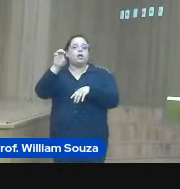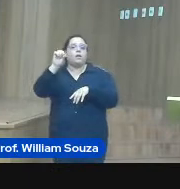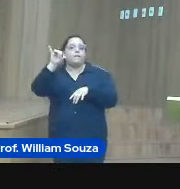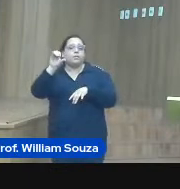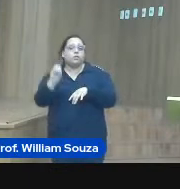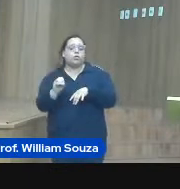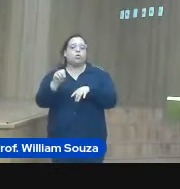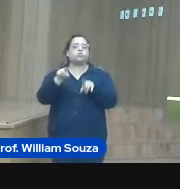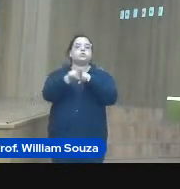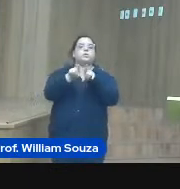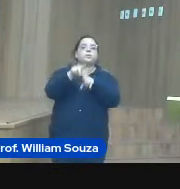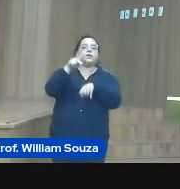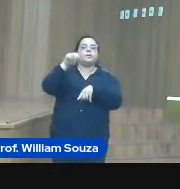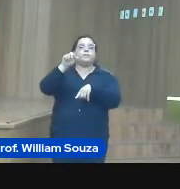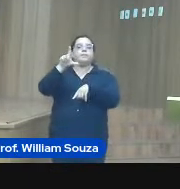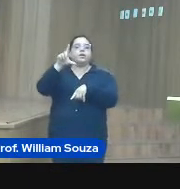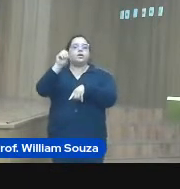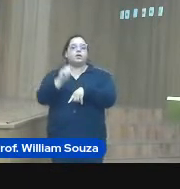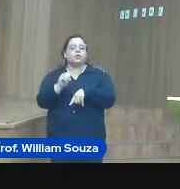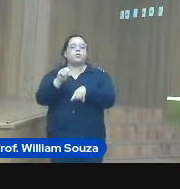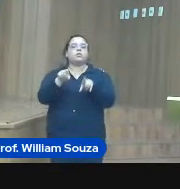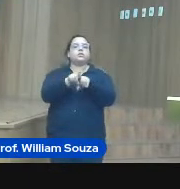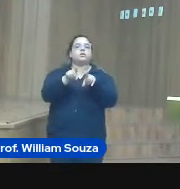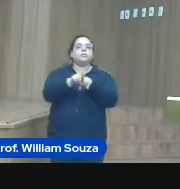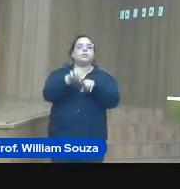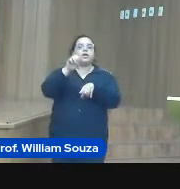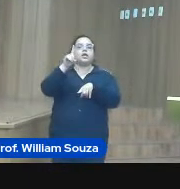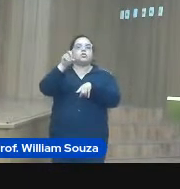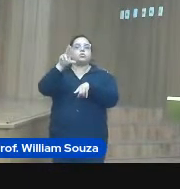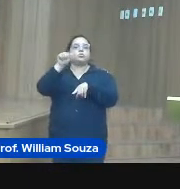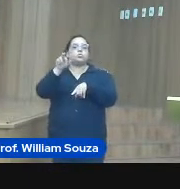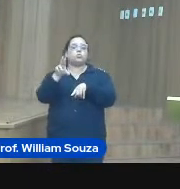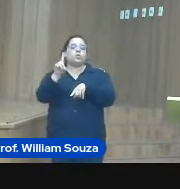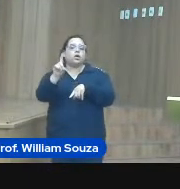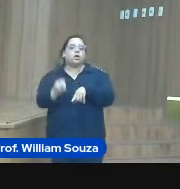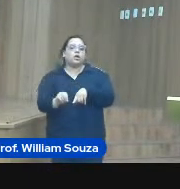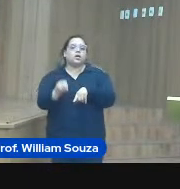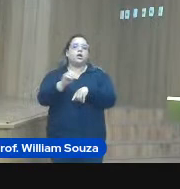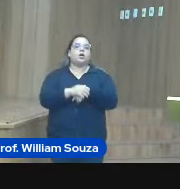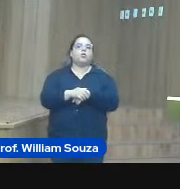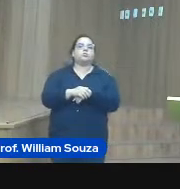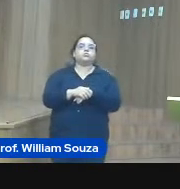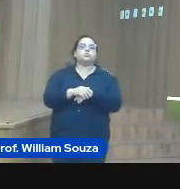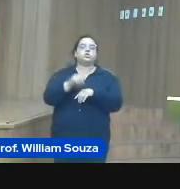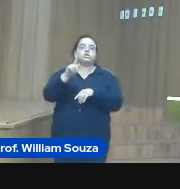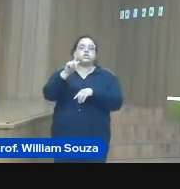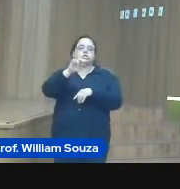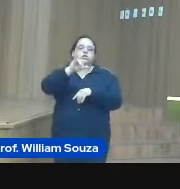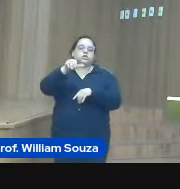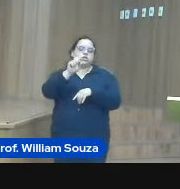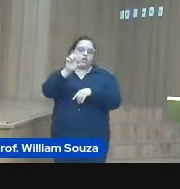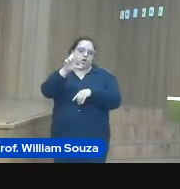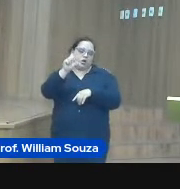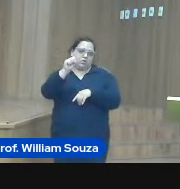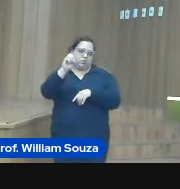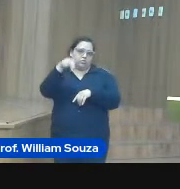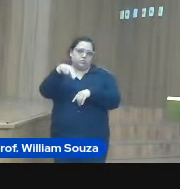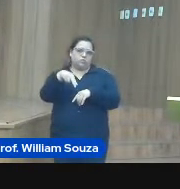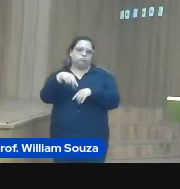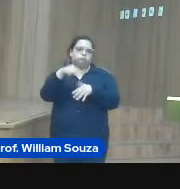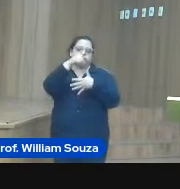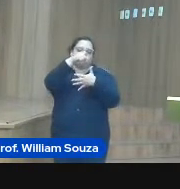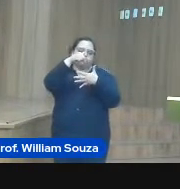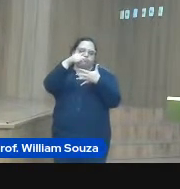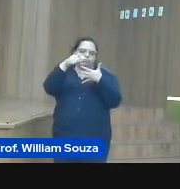Guedes, Eduardo Sebastiani Ferreira, Gelson Nisnik. Então, esses são